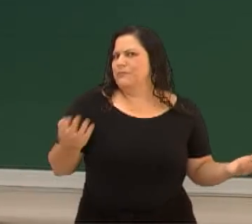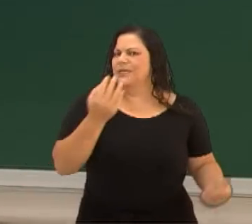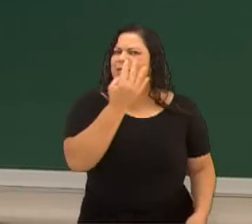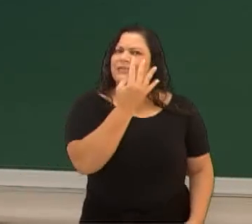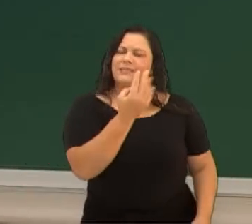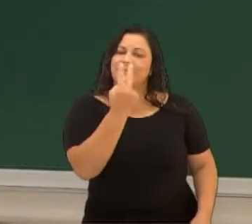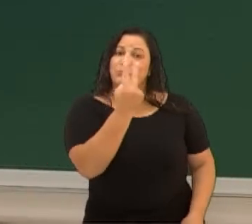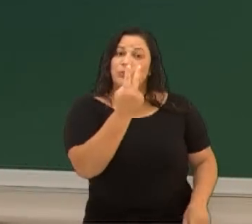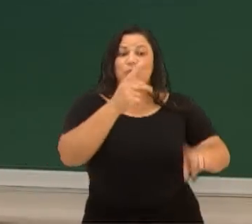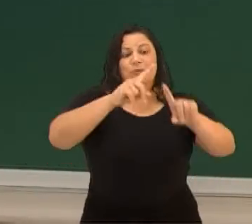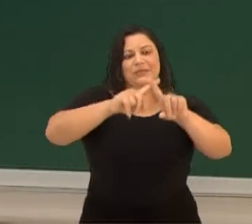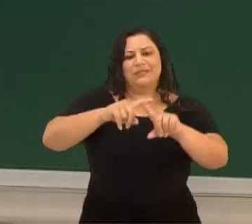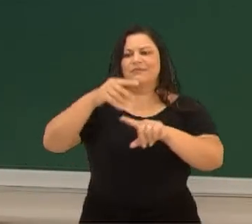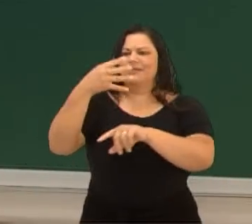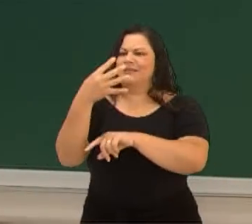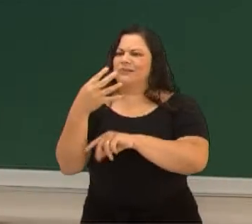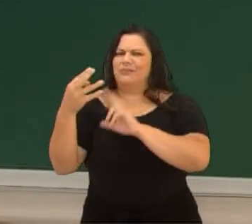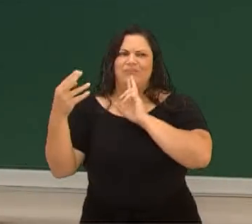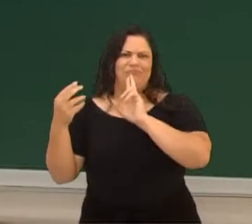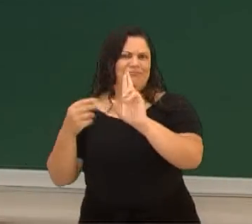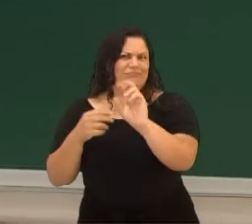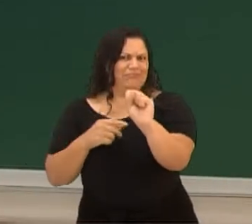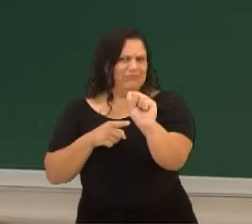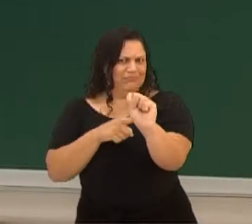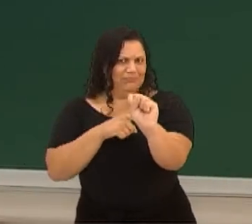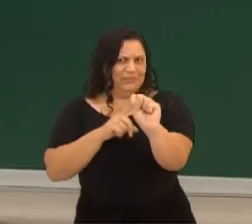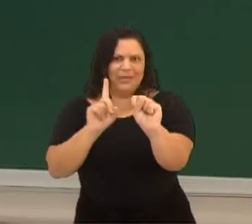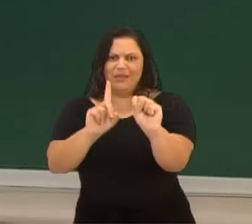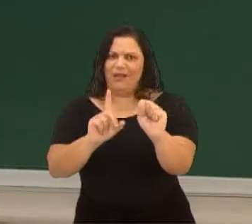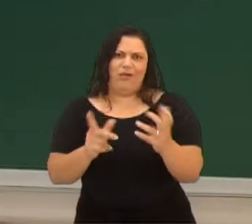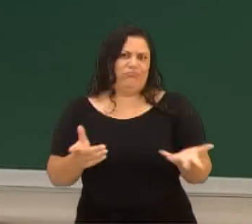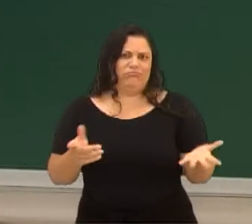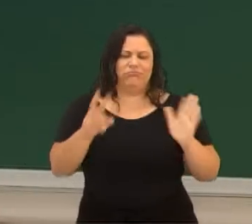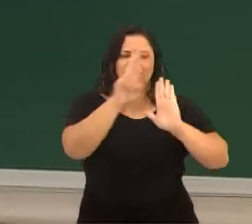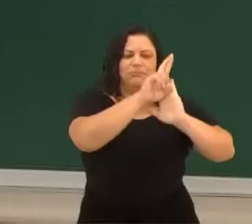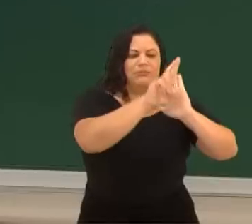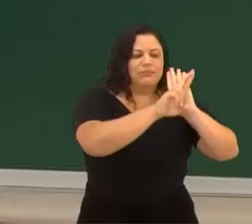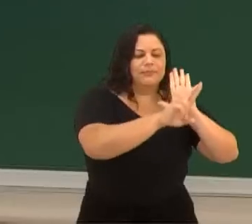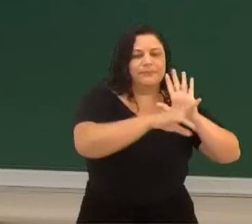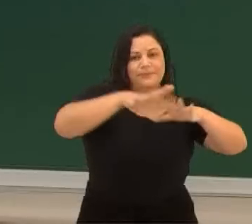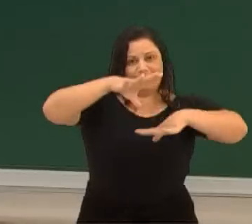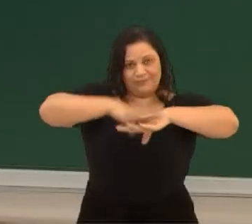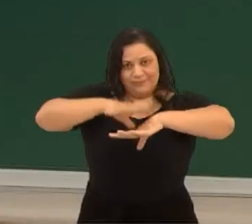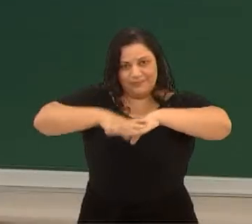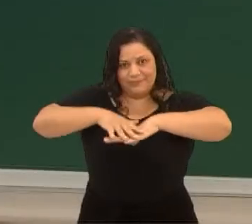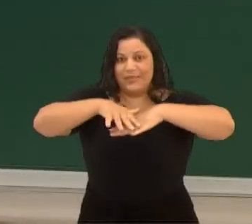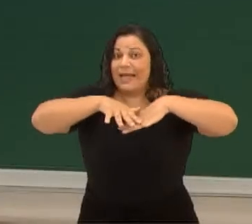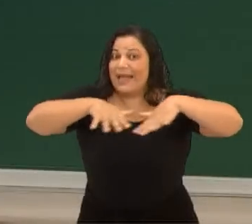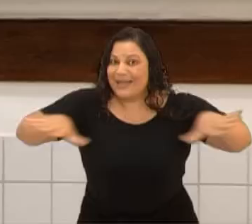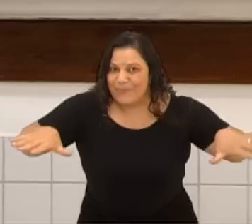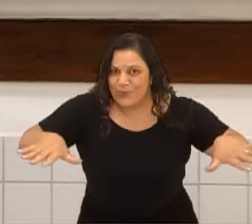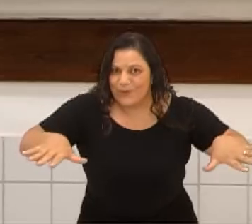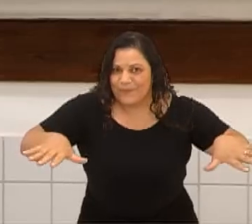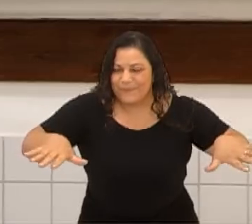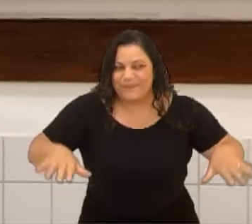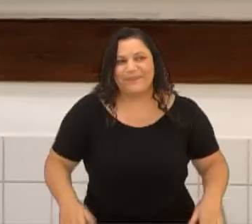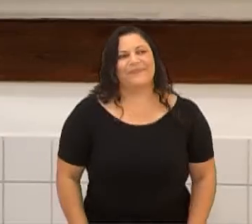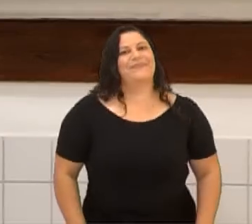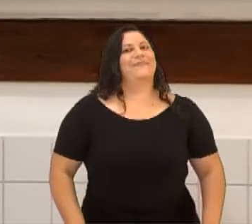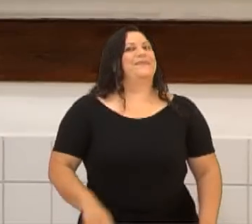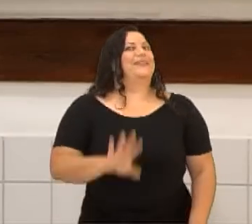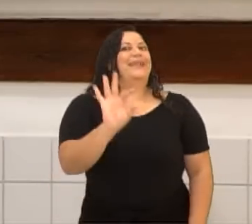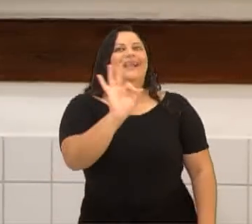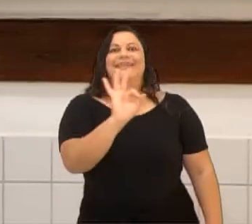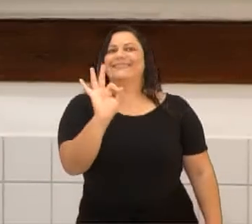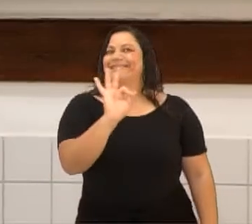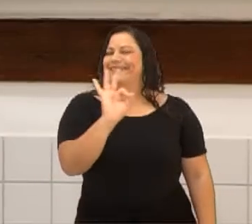8. Cuidado, hein? Lembra de todas as regras matemáticas. Acabou o exercício? Não,